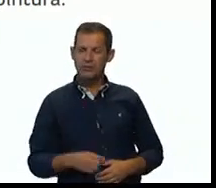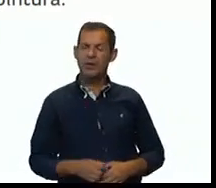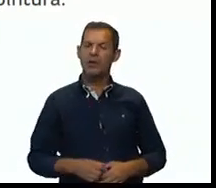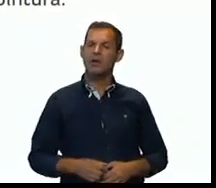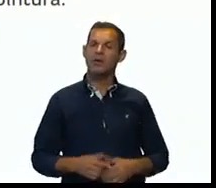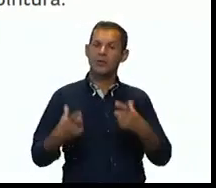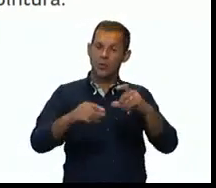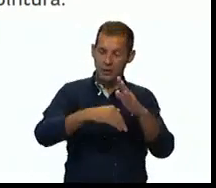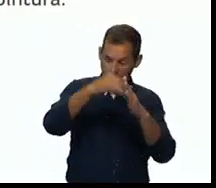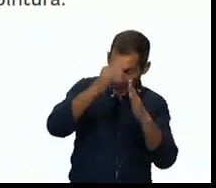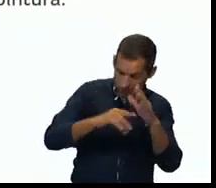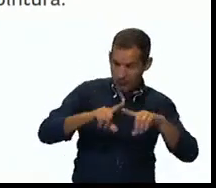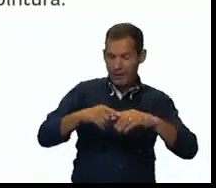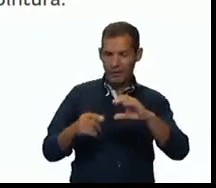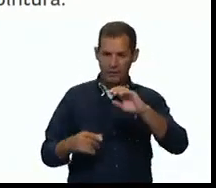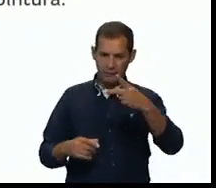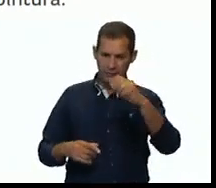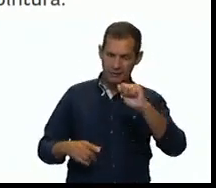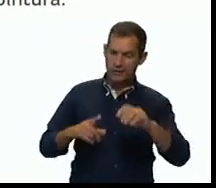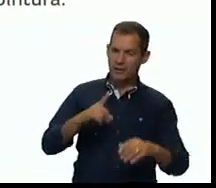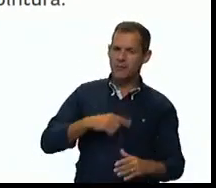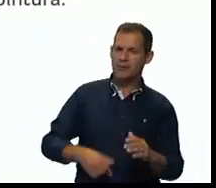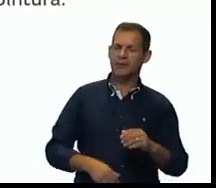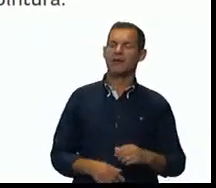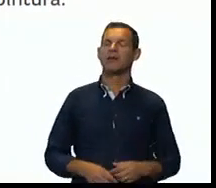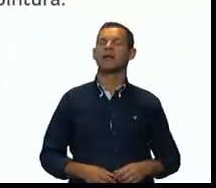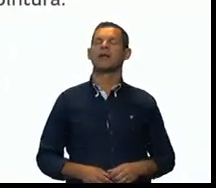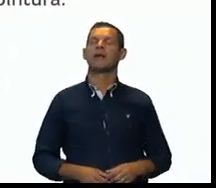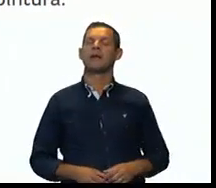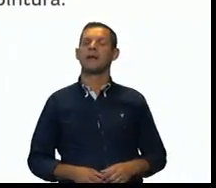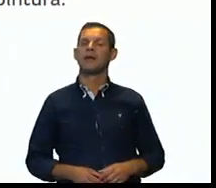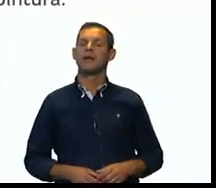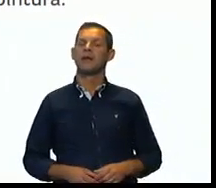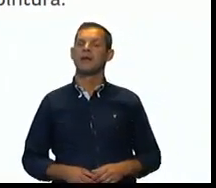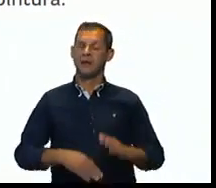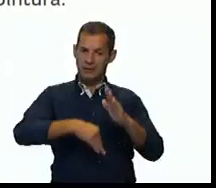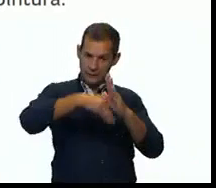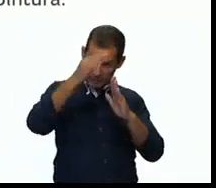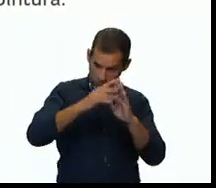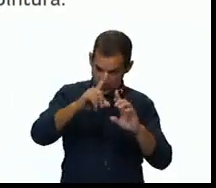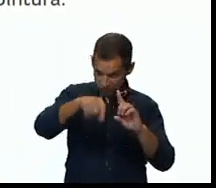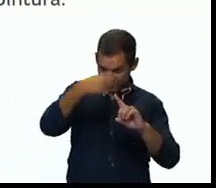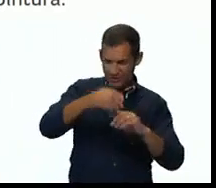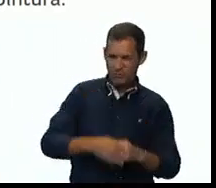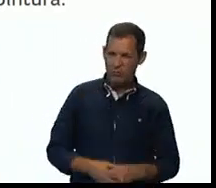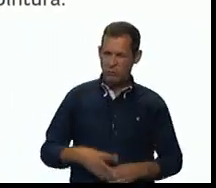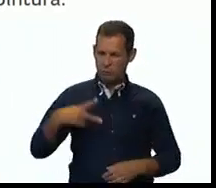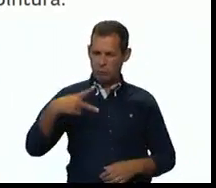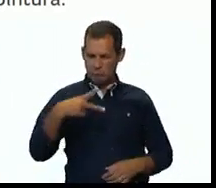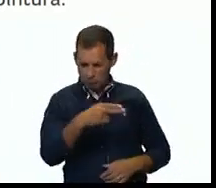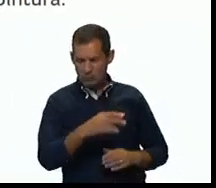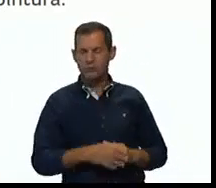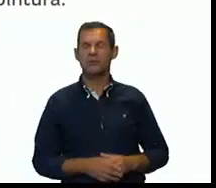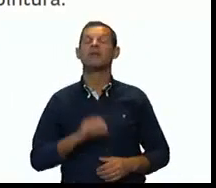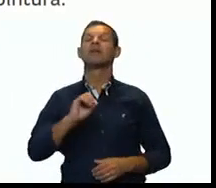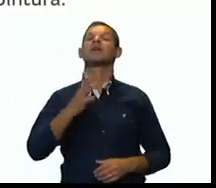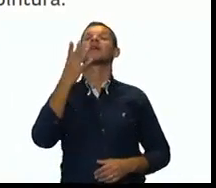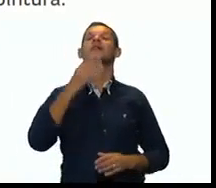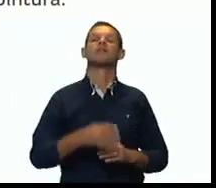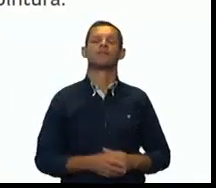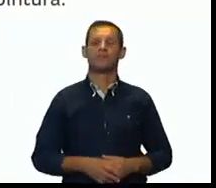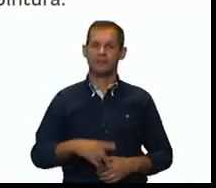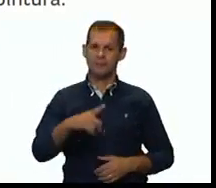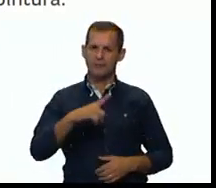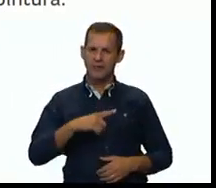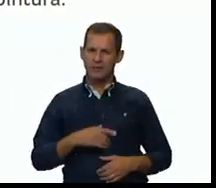pintura. E se a chapa receber primeiro o corte, a pintura, e depois for cortada, o que vai acontecer?